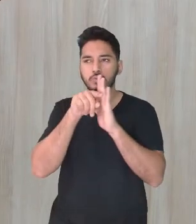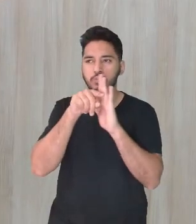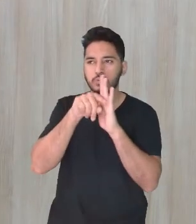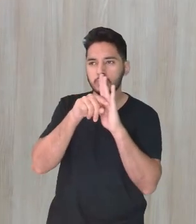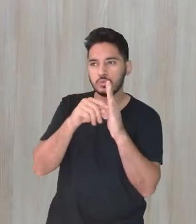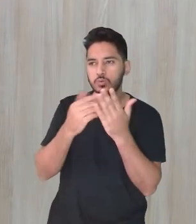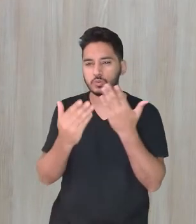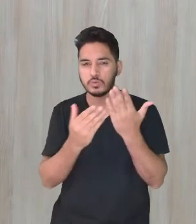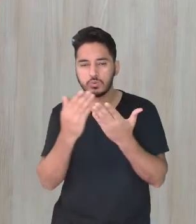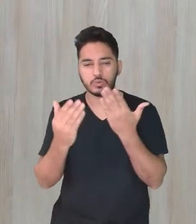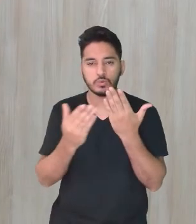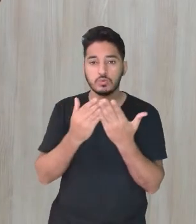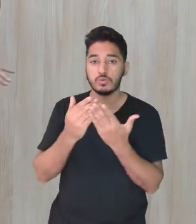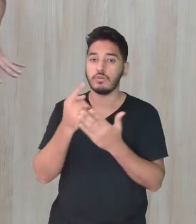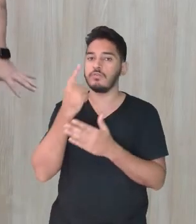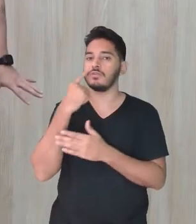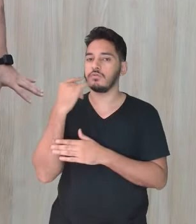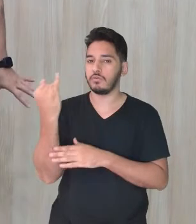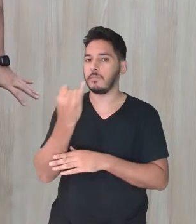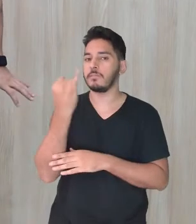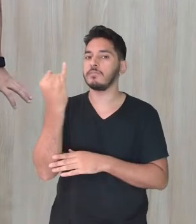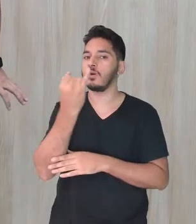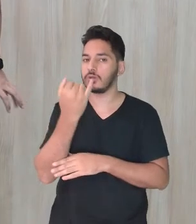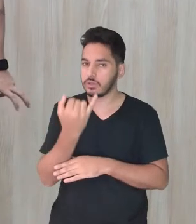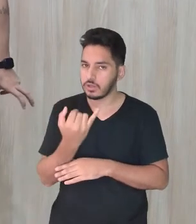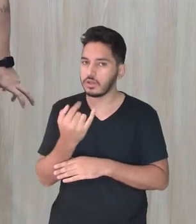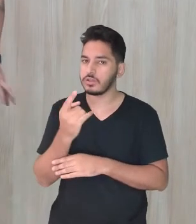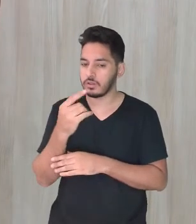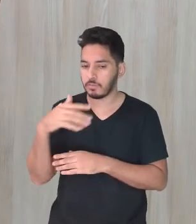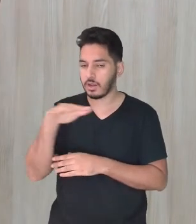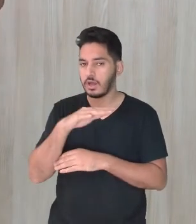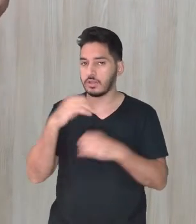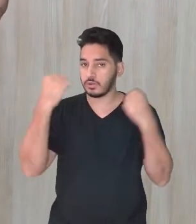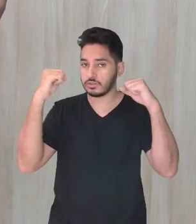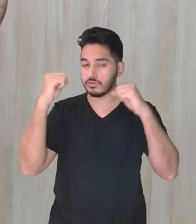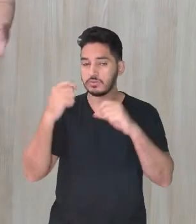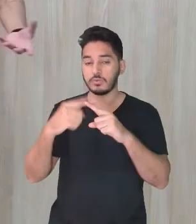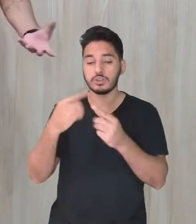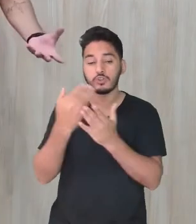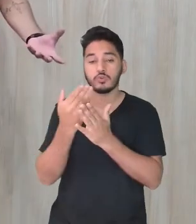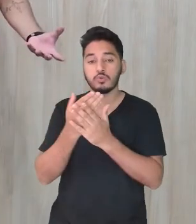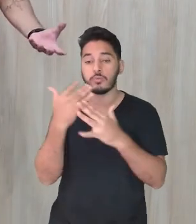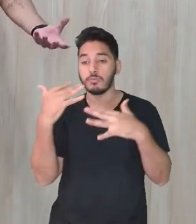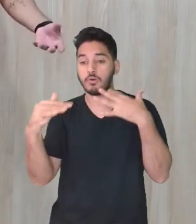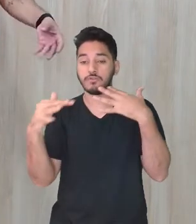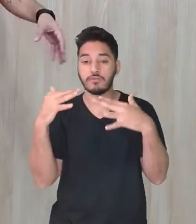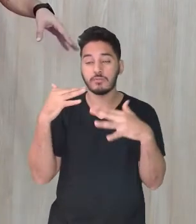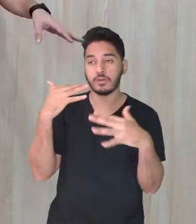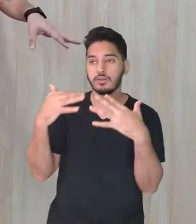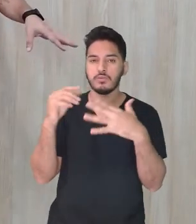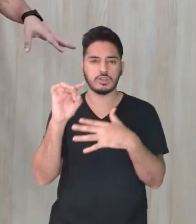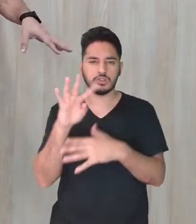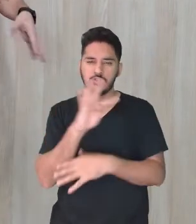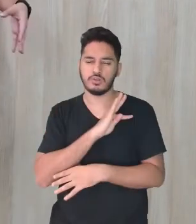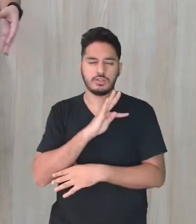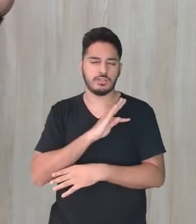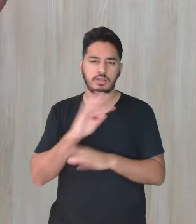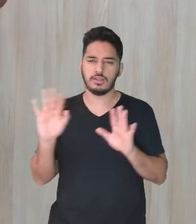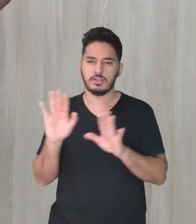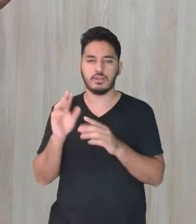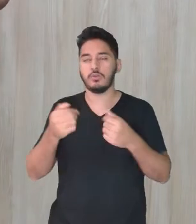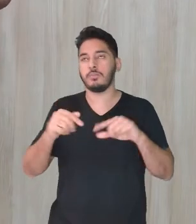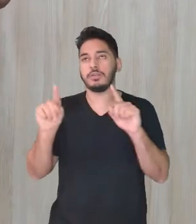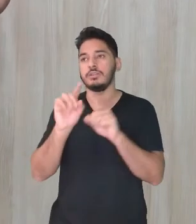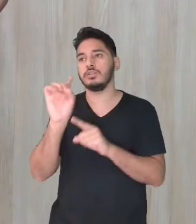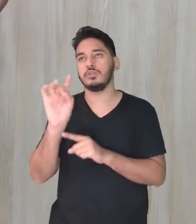vejam o quanto ele foi importante para botar a educação física aí no meio da dança também. Porque a gente estuda o movimento. Então, não é só a técnica. Eu não preciso